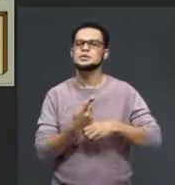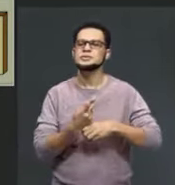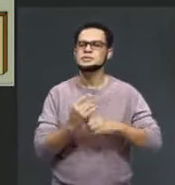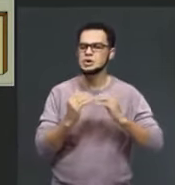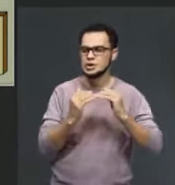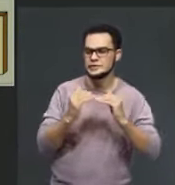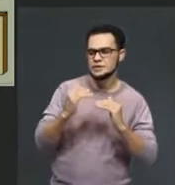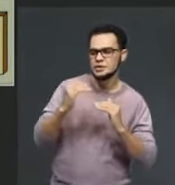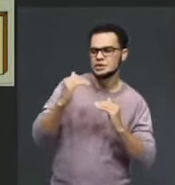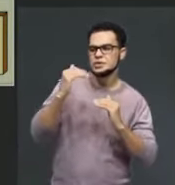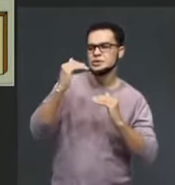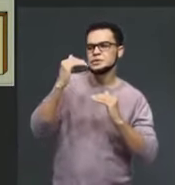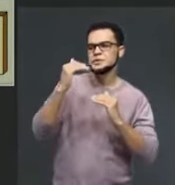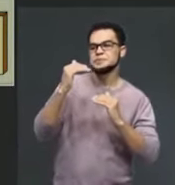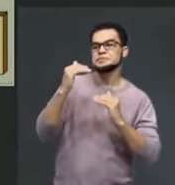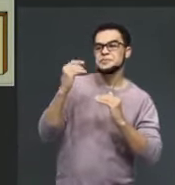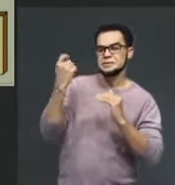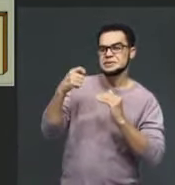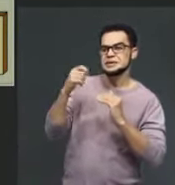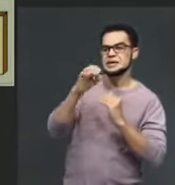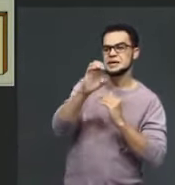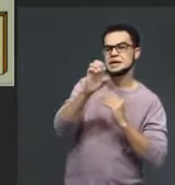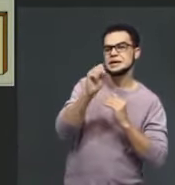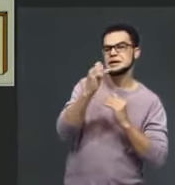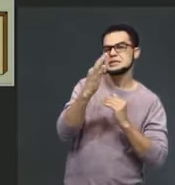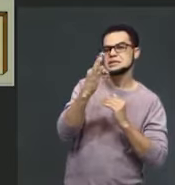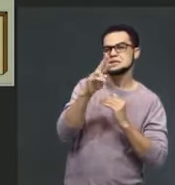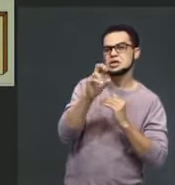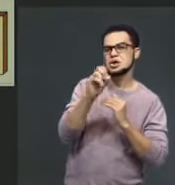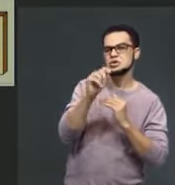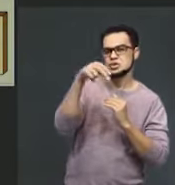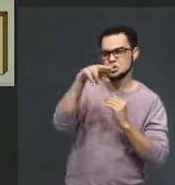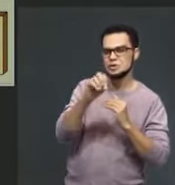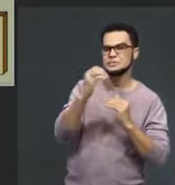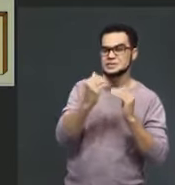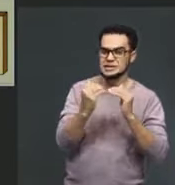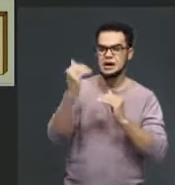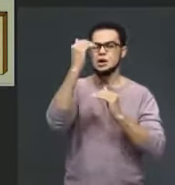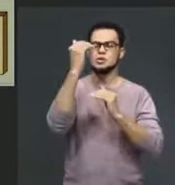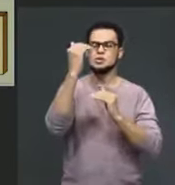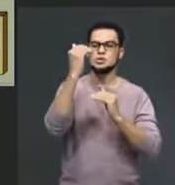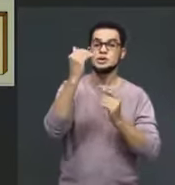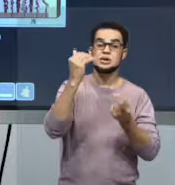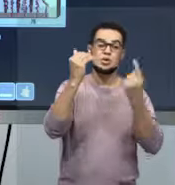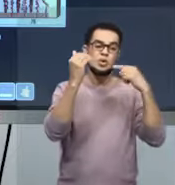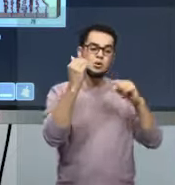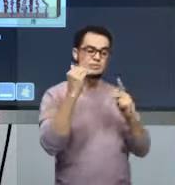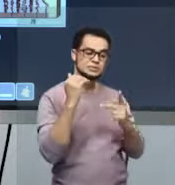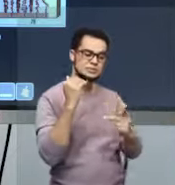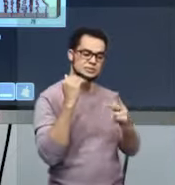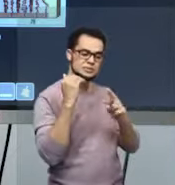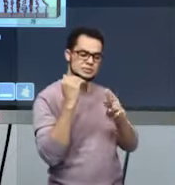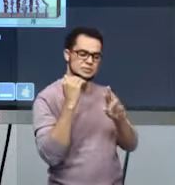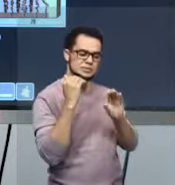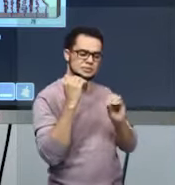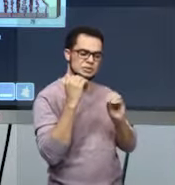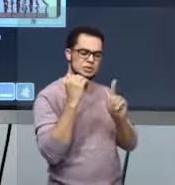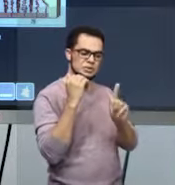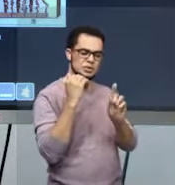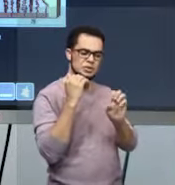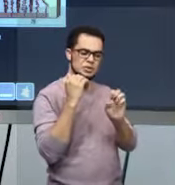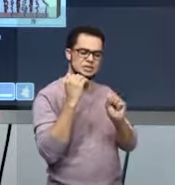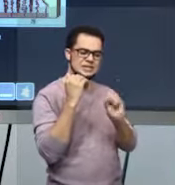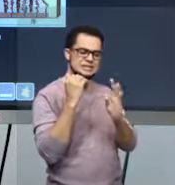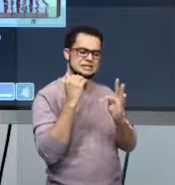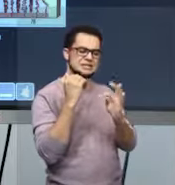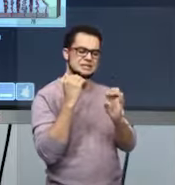estrógeno tem que manter alto e o nível de progesterona, que é um outro hormônio produzido aí pelo corpo lúteo, que